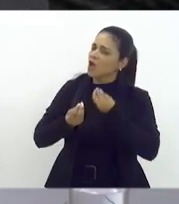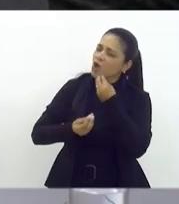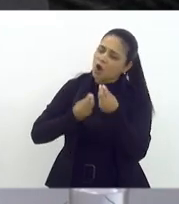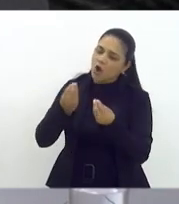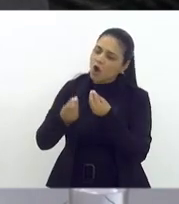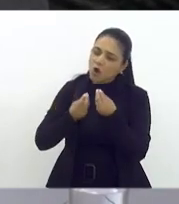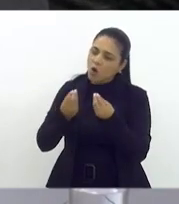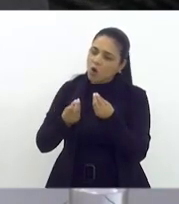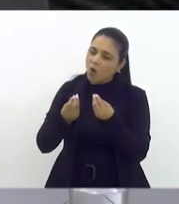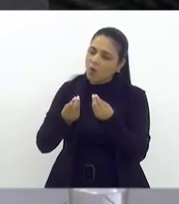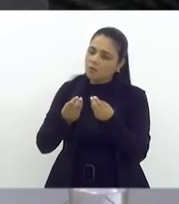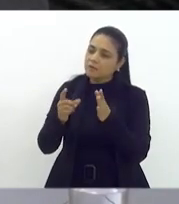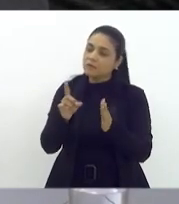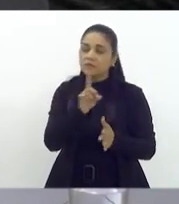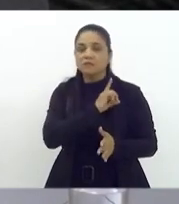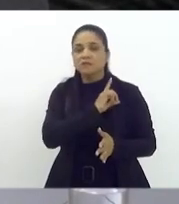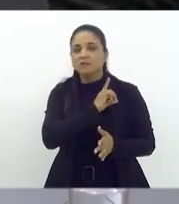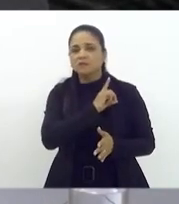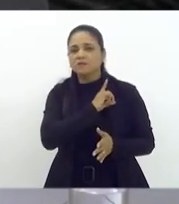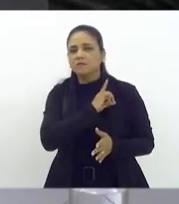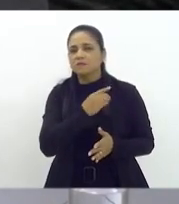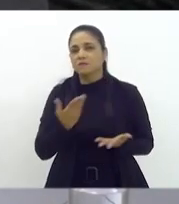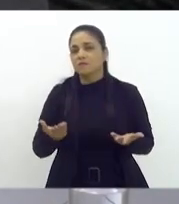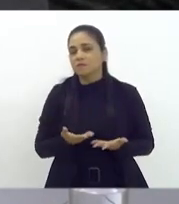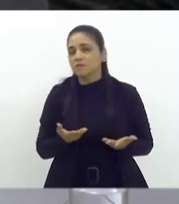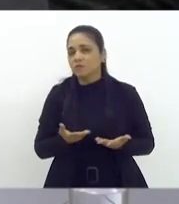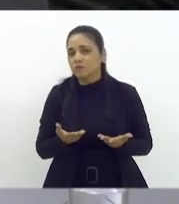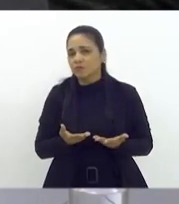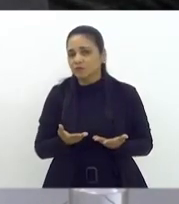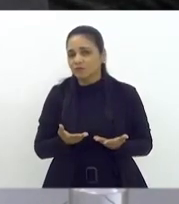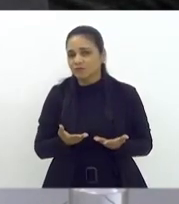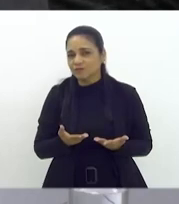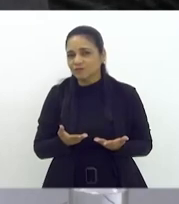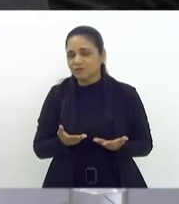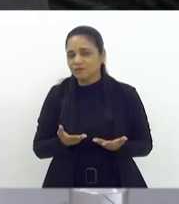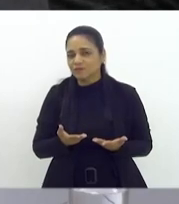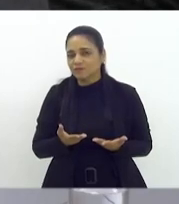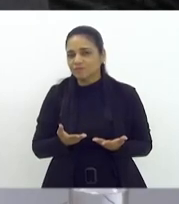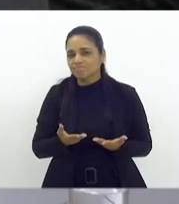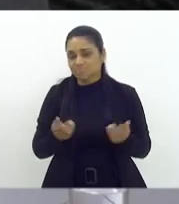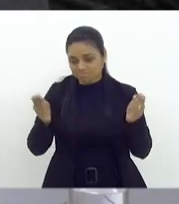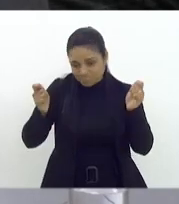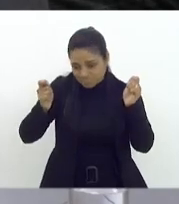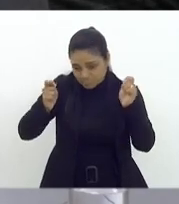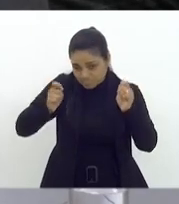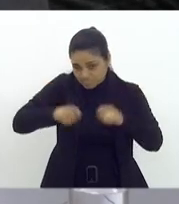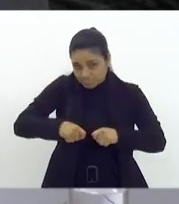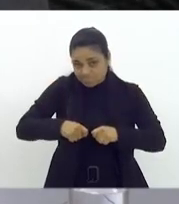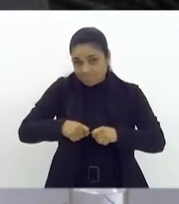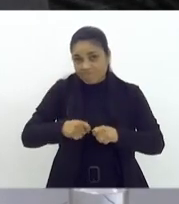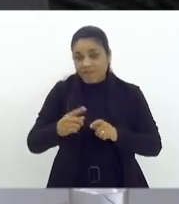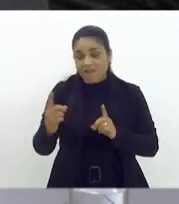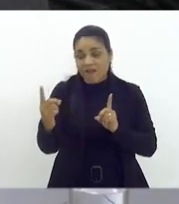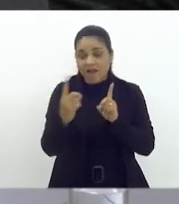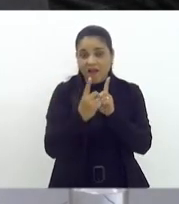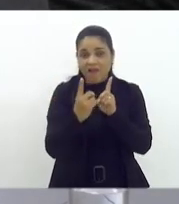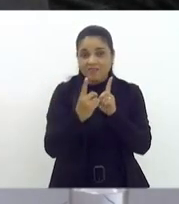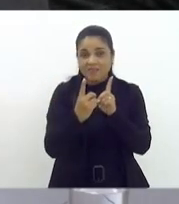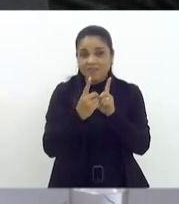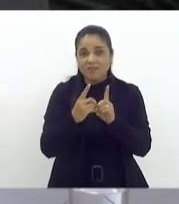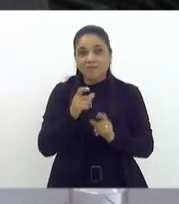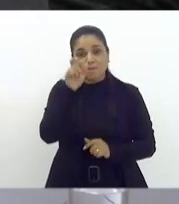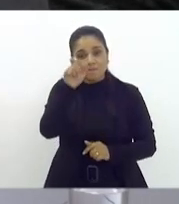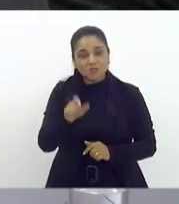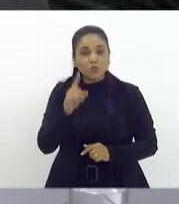se as delegacias hoje ela tem capacidade de atender uma pessoa surda